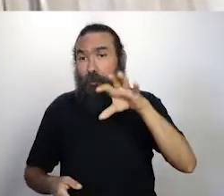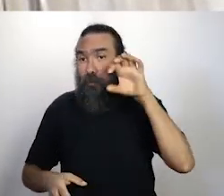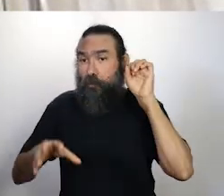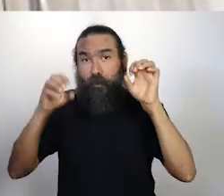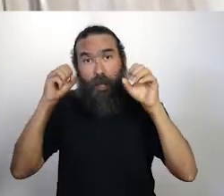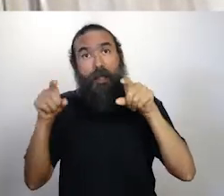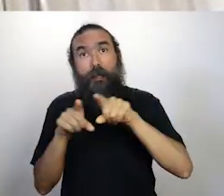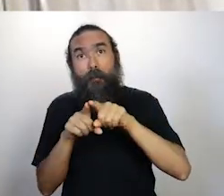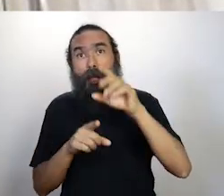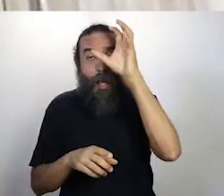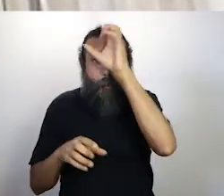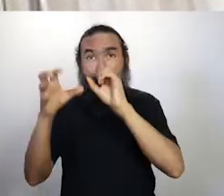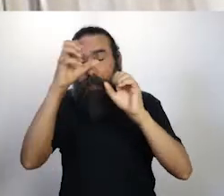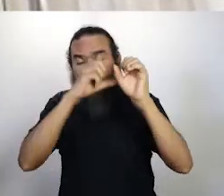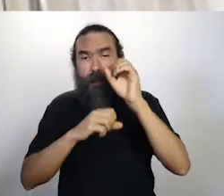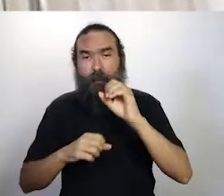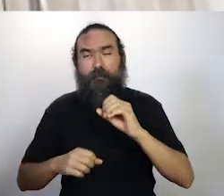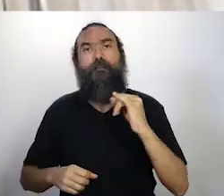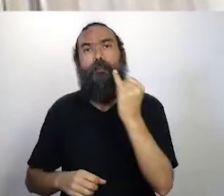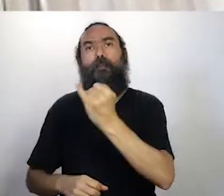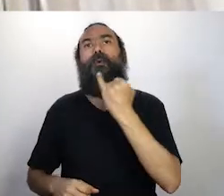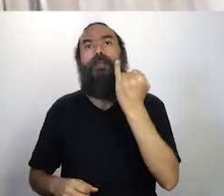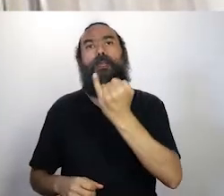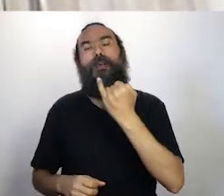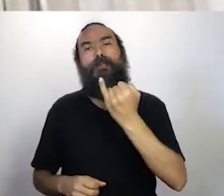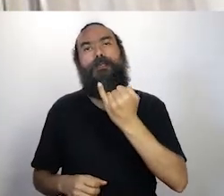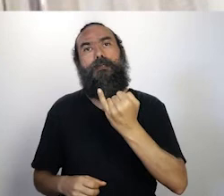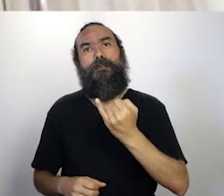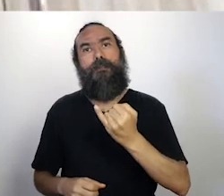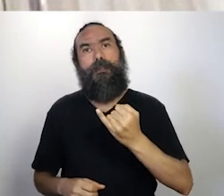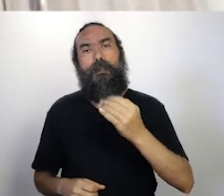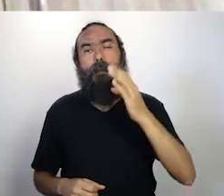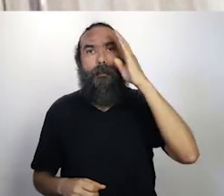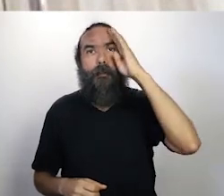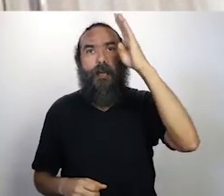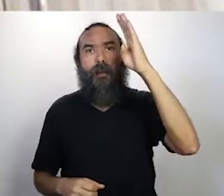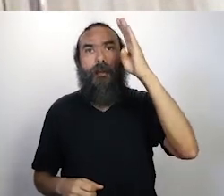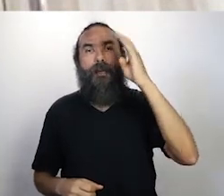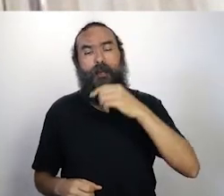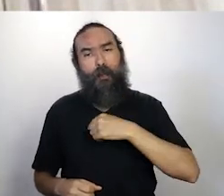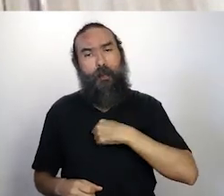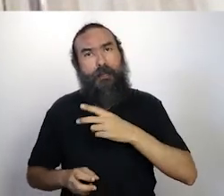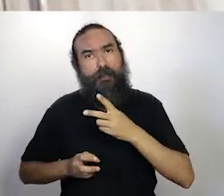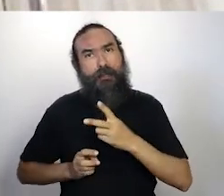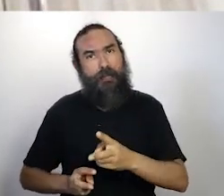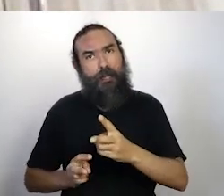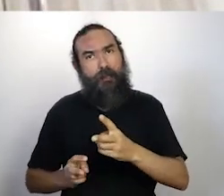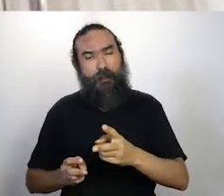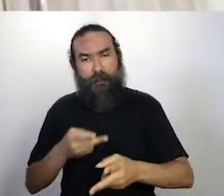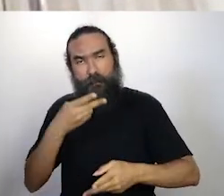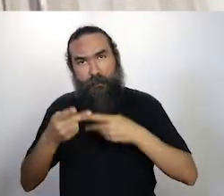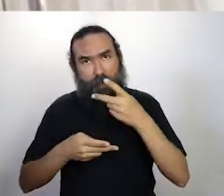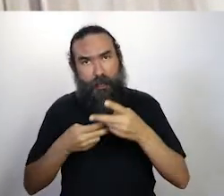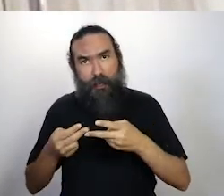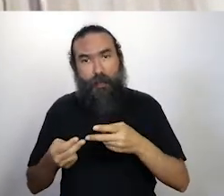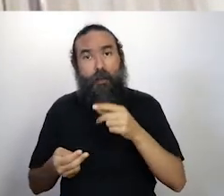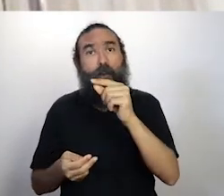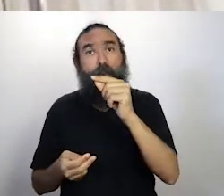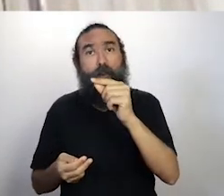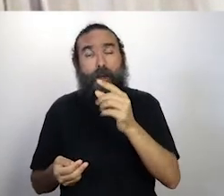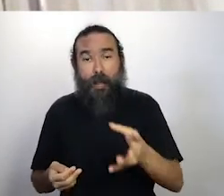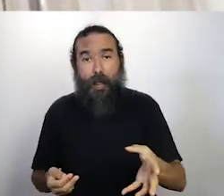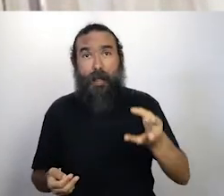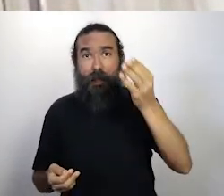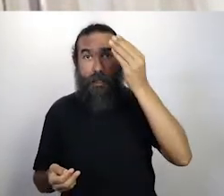sombra de dúvidas, é muito importante, principalmente, como a gente sempre fala, é como que a gente entende e se soma